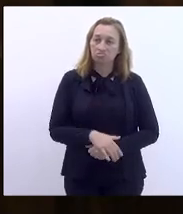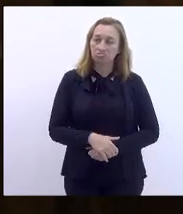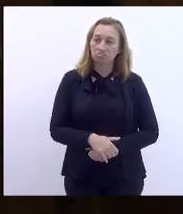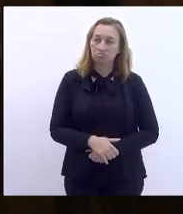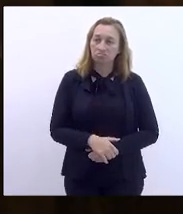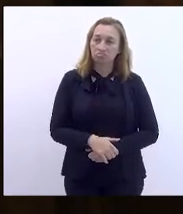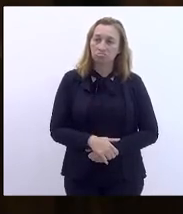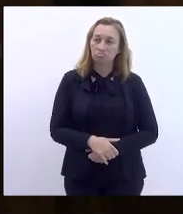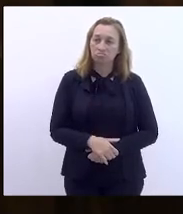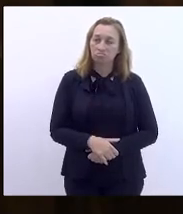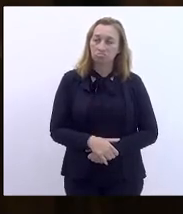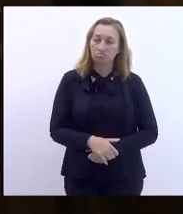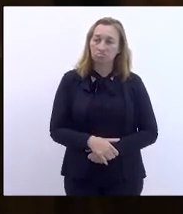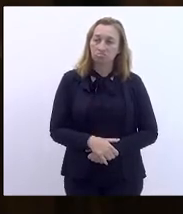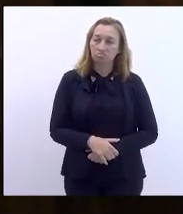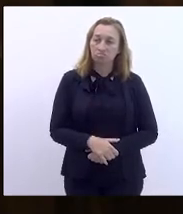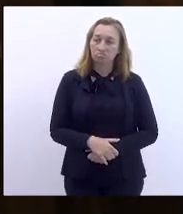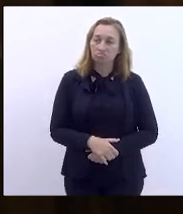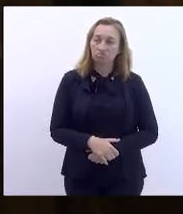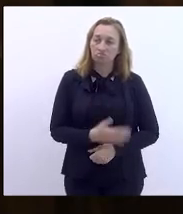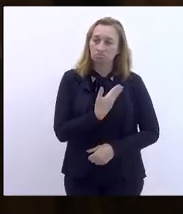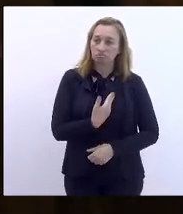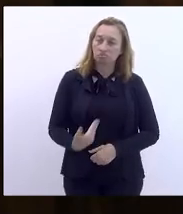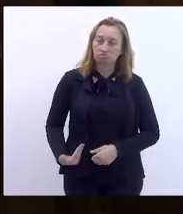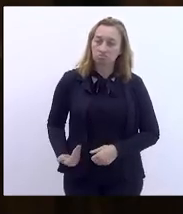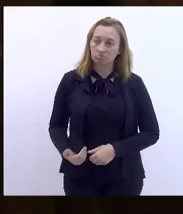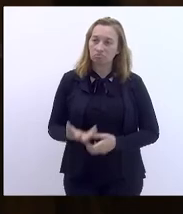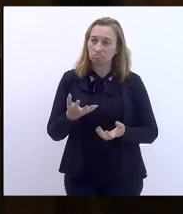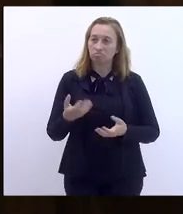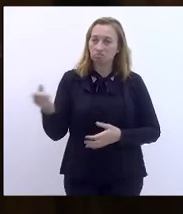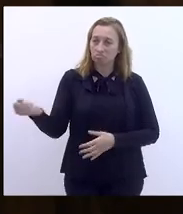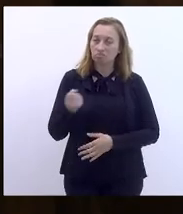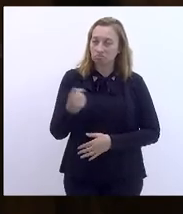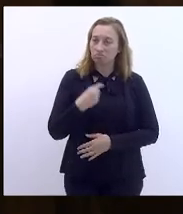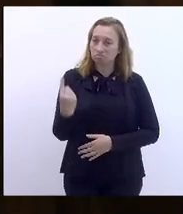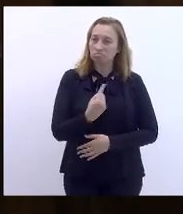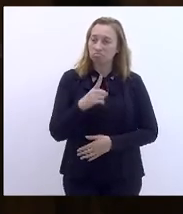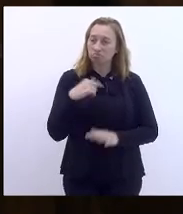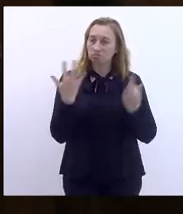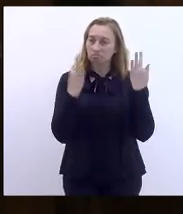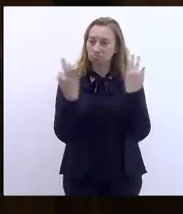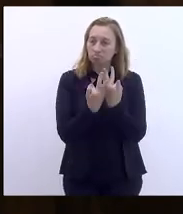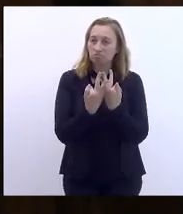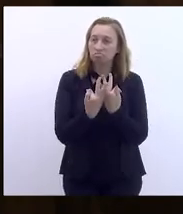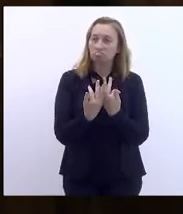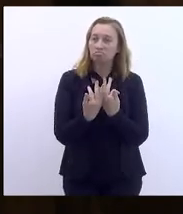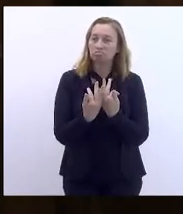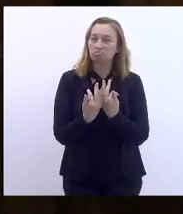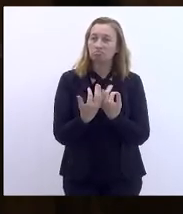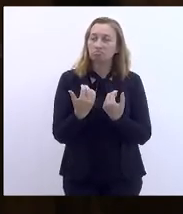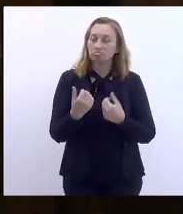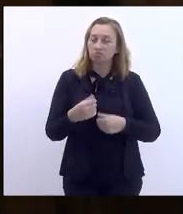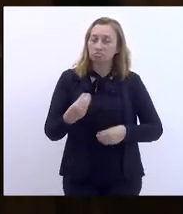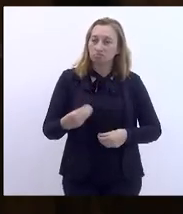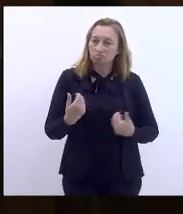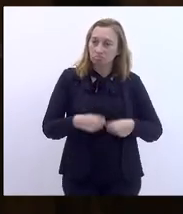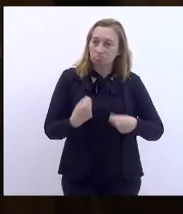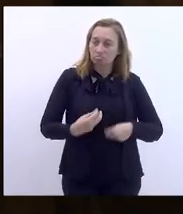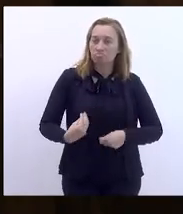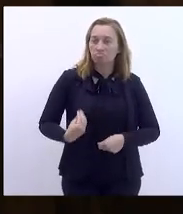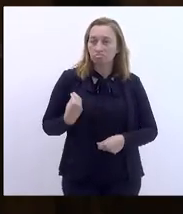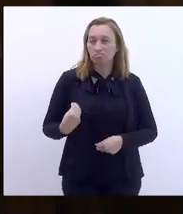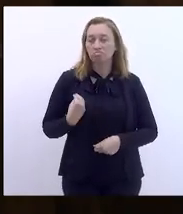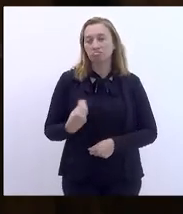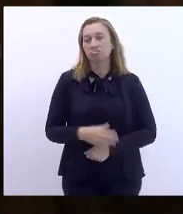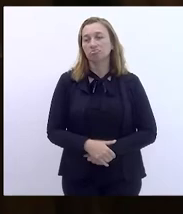gente e esse governo que a nos matar e nós faz milhares temos que sobreviver